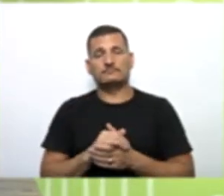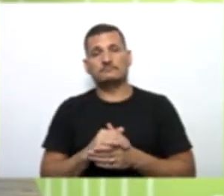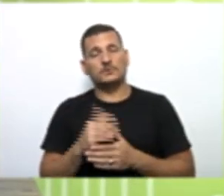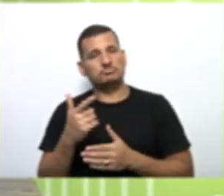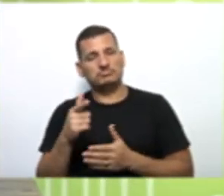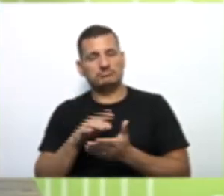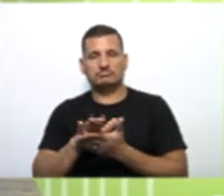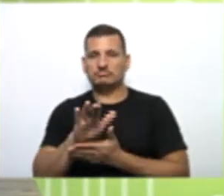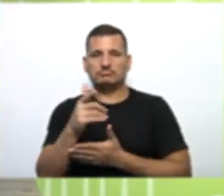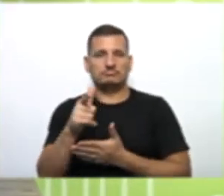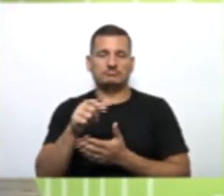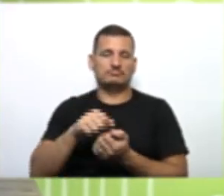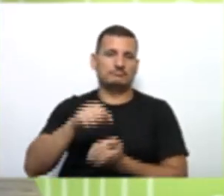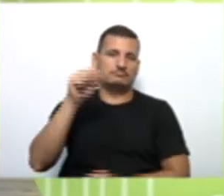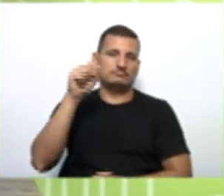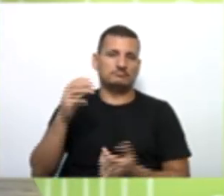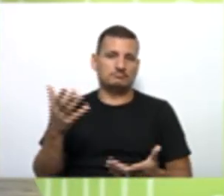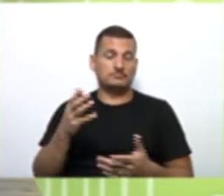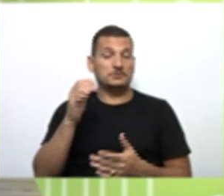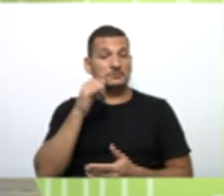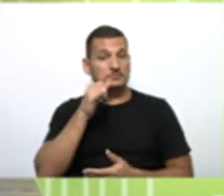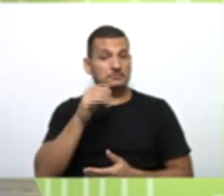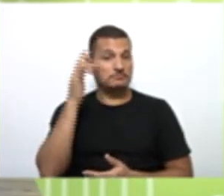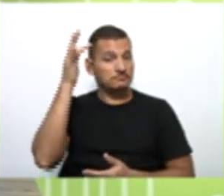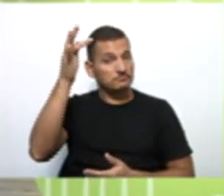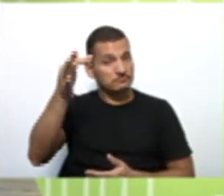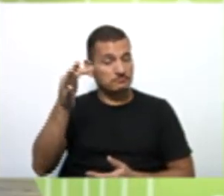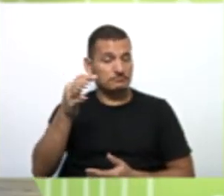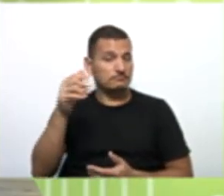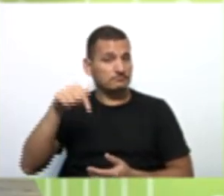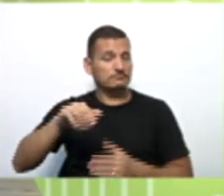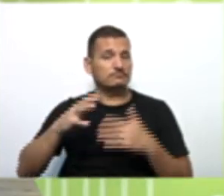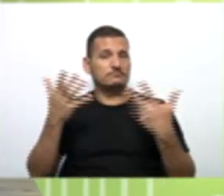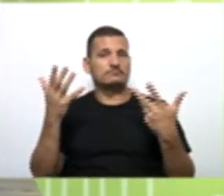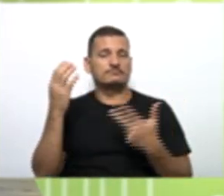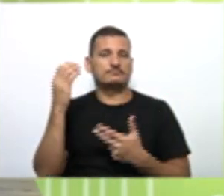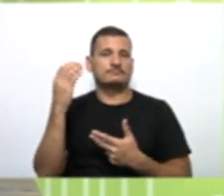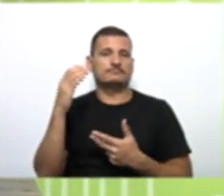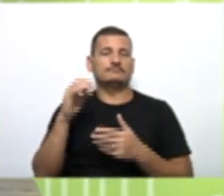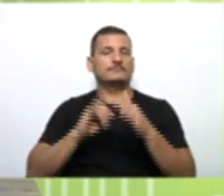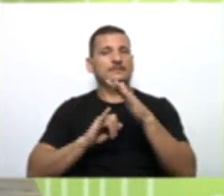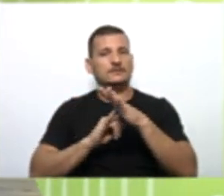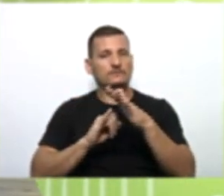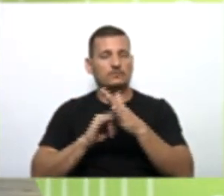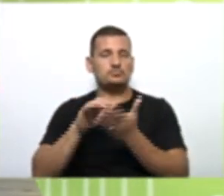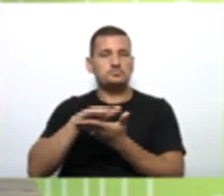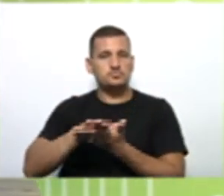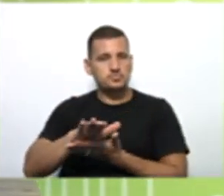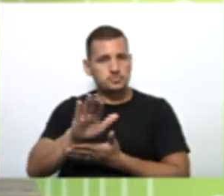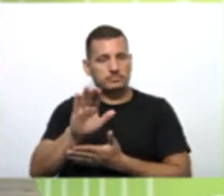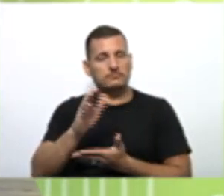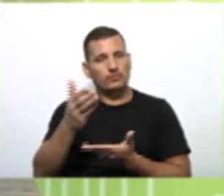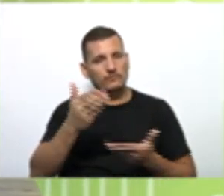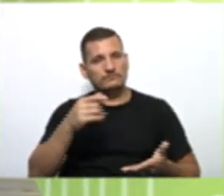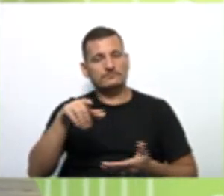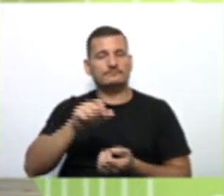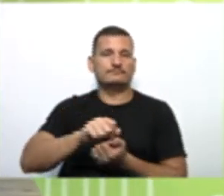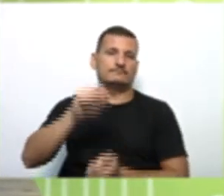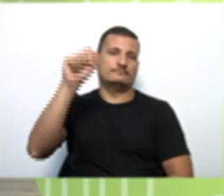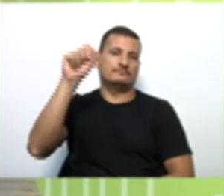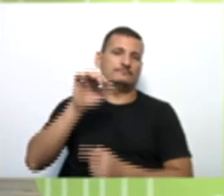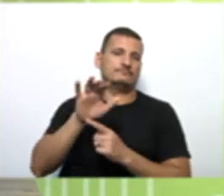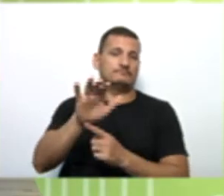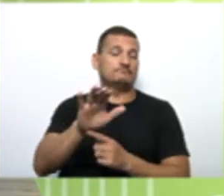aí, futuramente, quem sabe, no evento científico aqui do IFRO, a instituição imprima e convide vocês a fazer a exposição. Quem sabe,